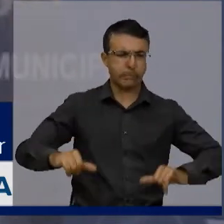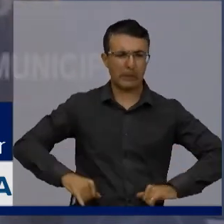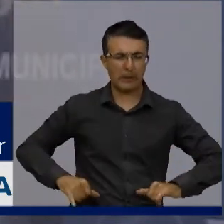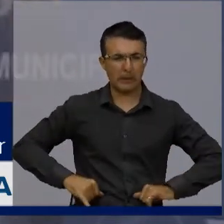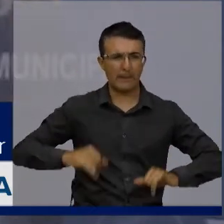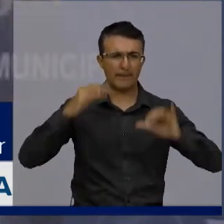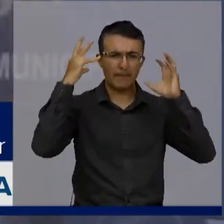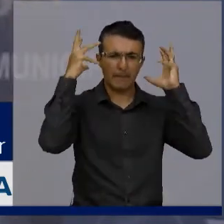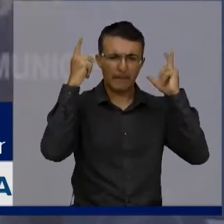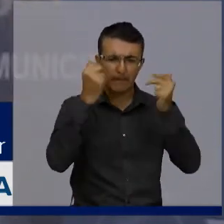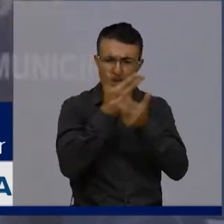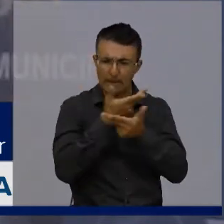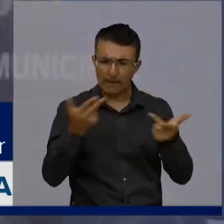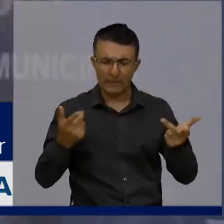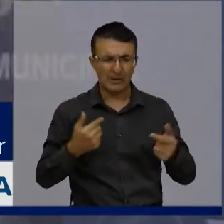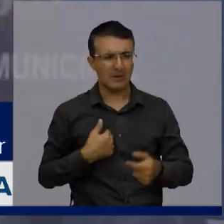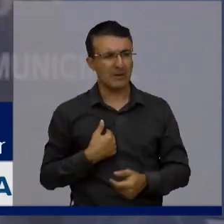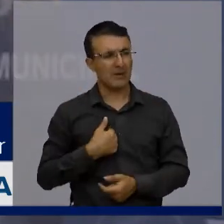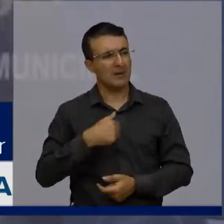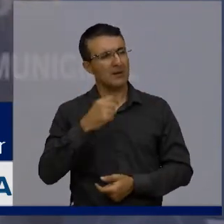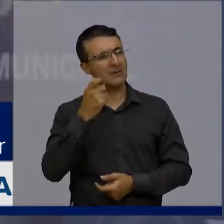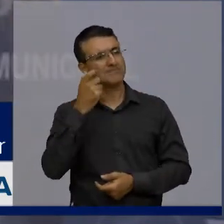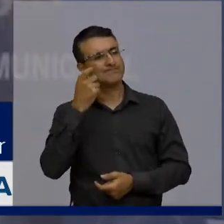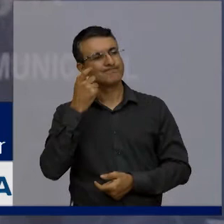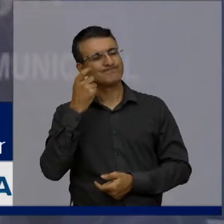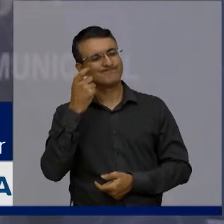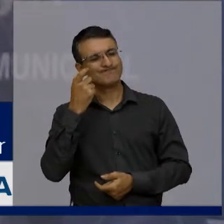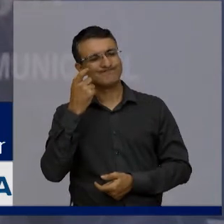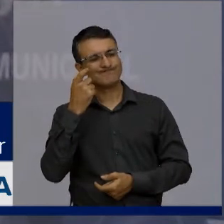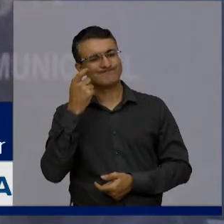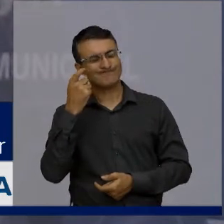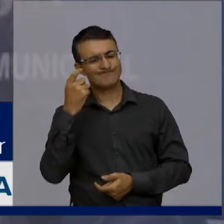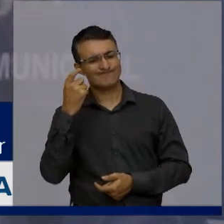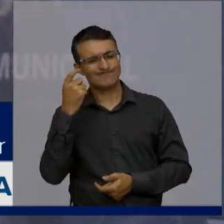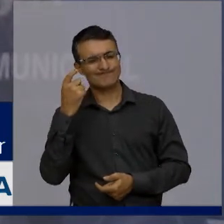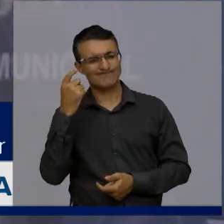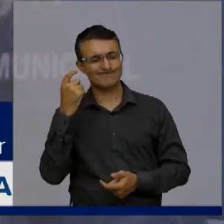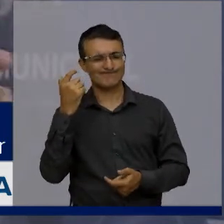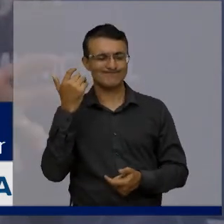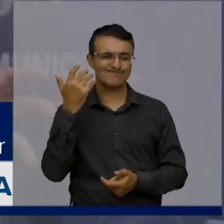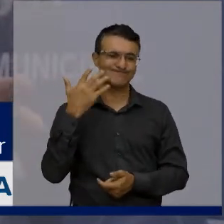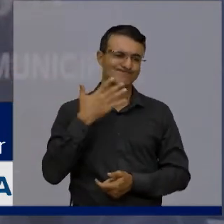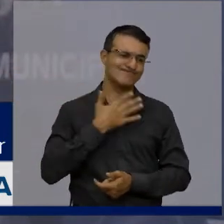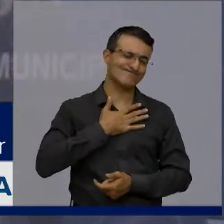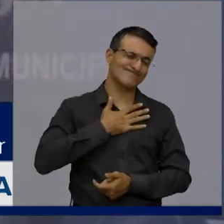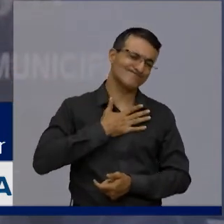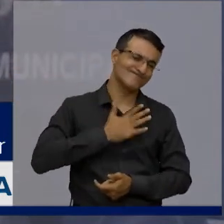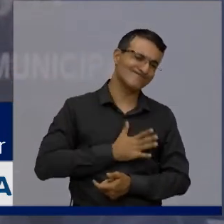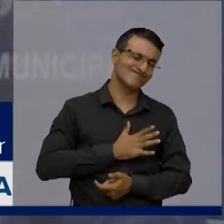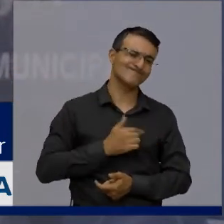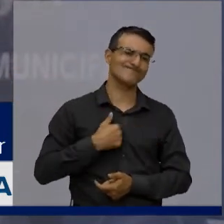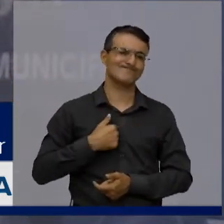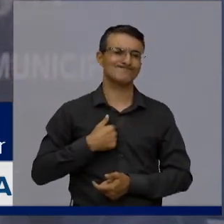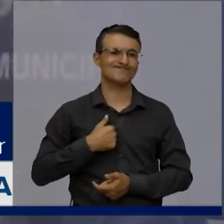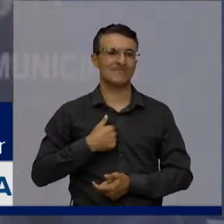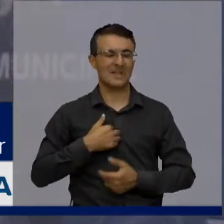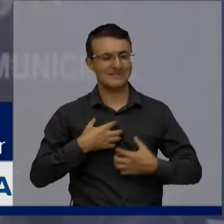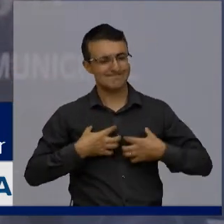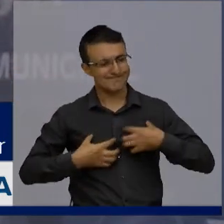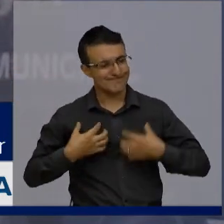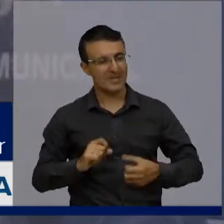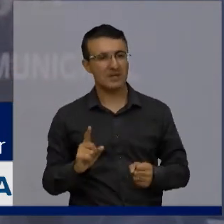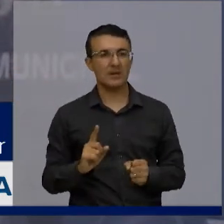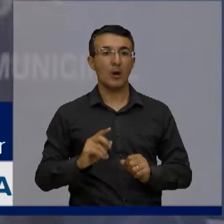exóticos, é muito crítico, por segundo a revista Science, que publicou uma pesquisa de um grupo de cientistas, os vírus